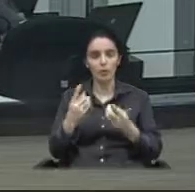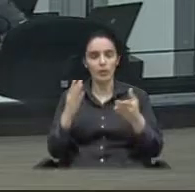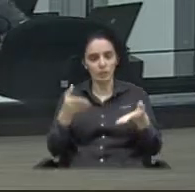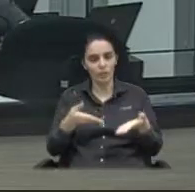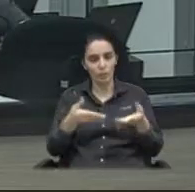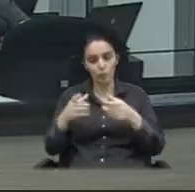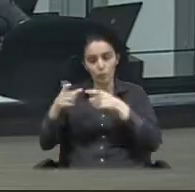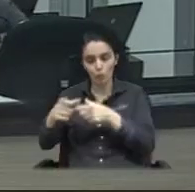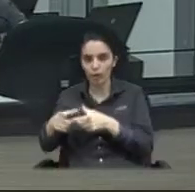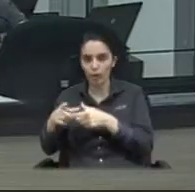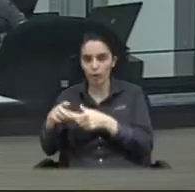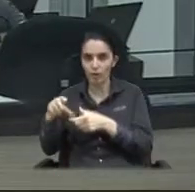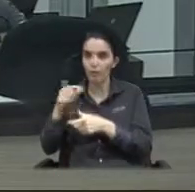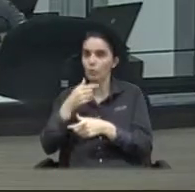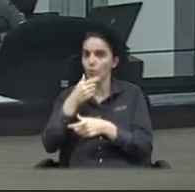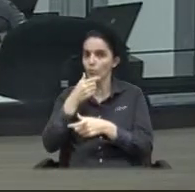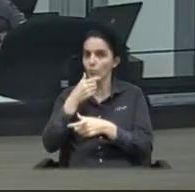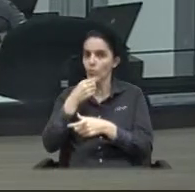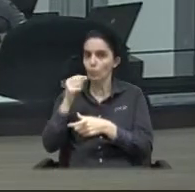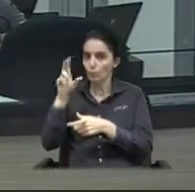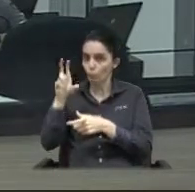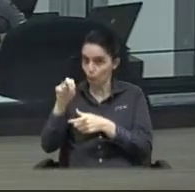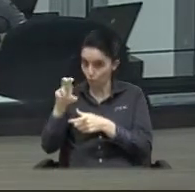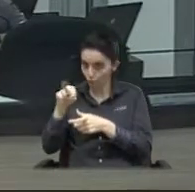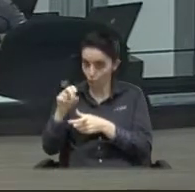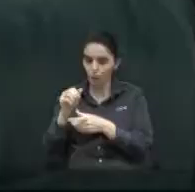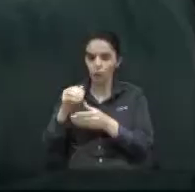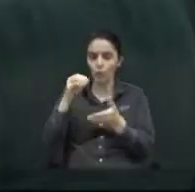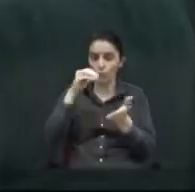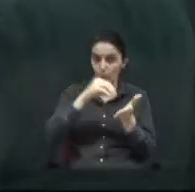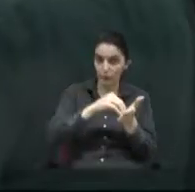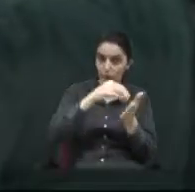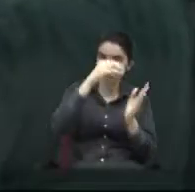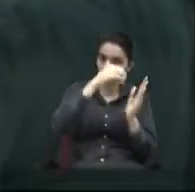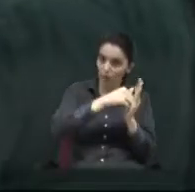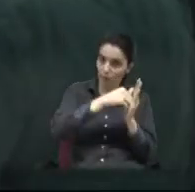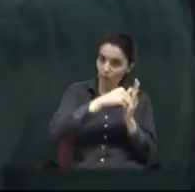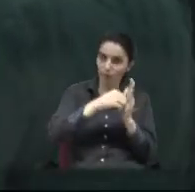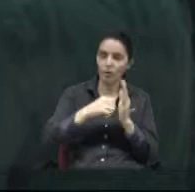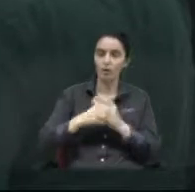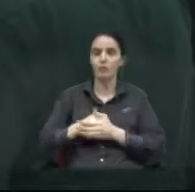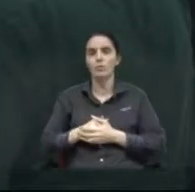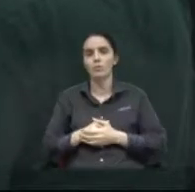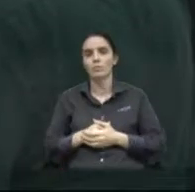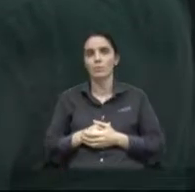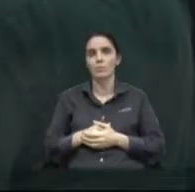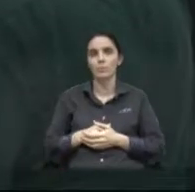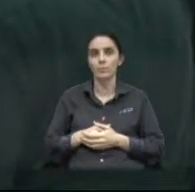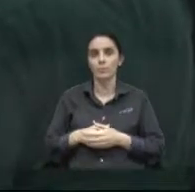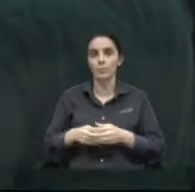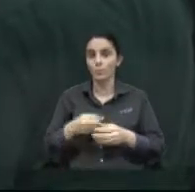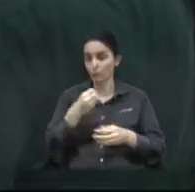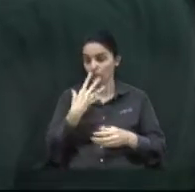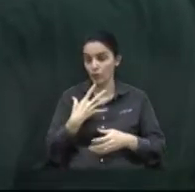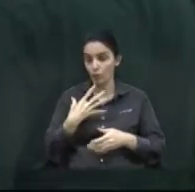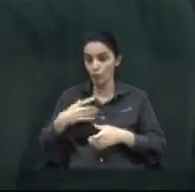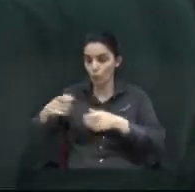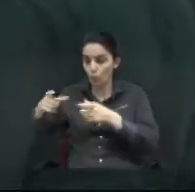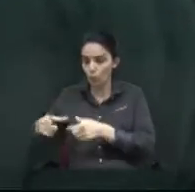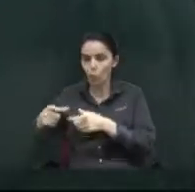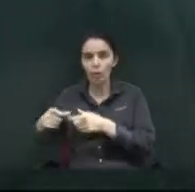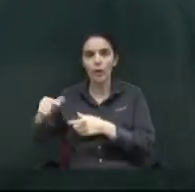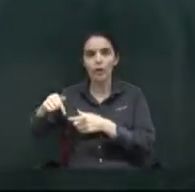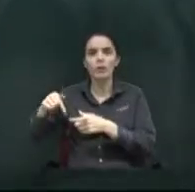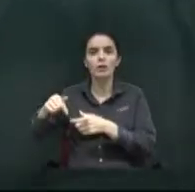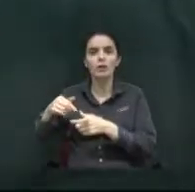que logo estará aí no calendário, aí, nós estamos conversando, mas nós pegássemos a região da onde o Mir faz a festa e falasse, ó, nós